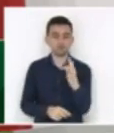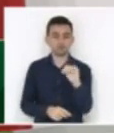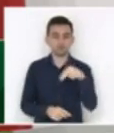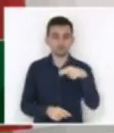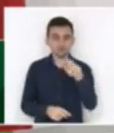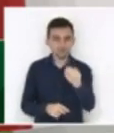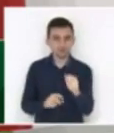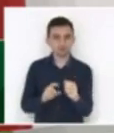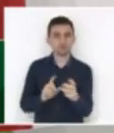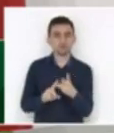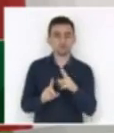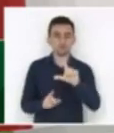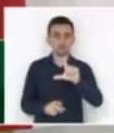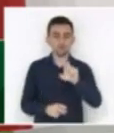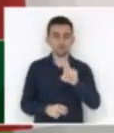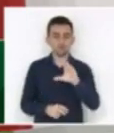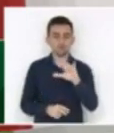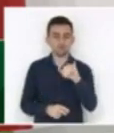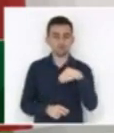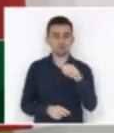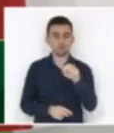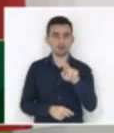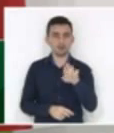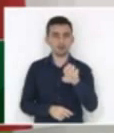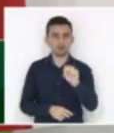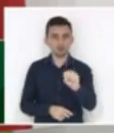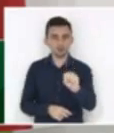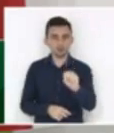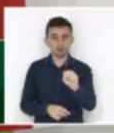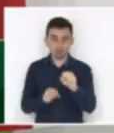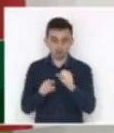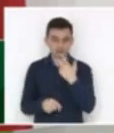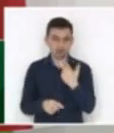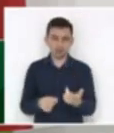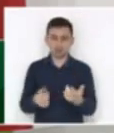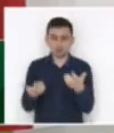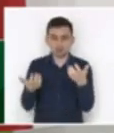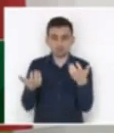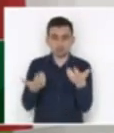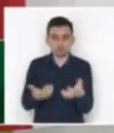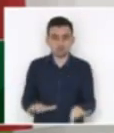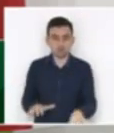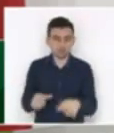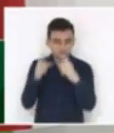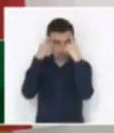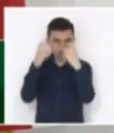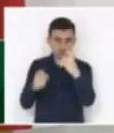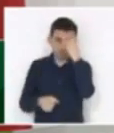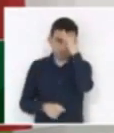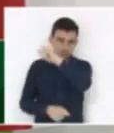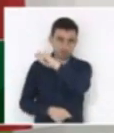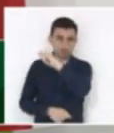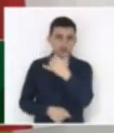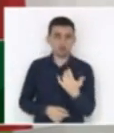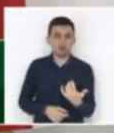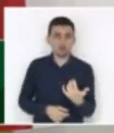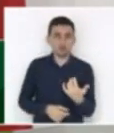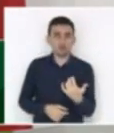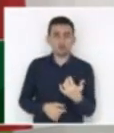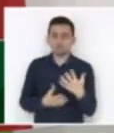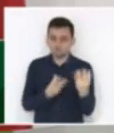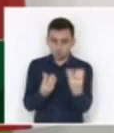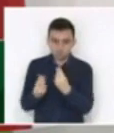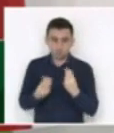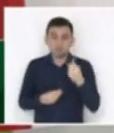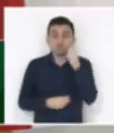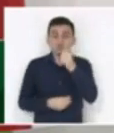Lucimares, que falam na matéria contra a violência, já existem muitas mulheres,